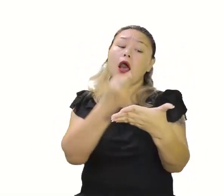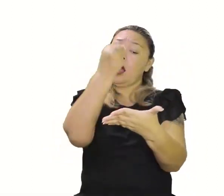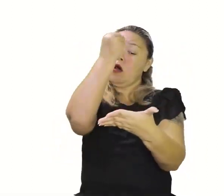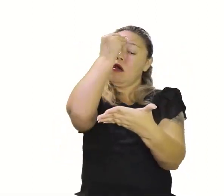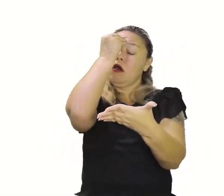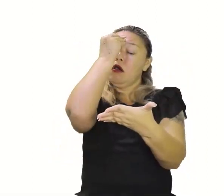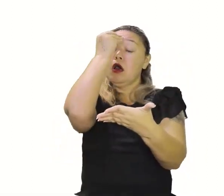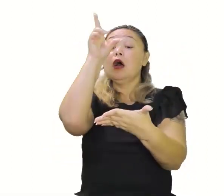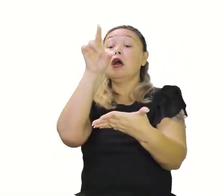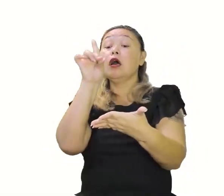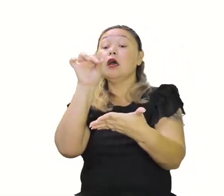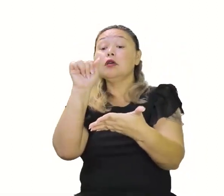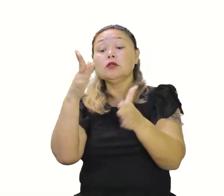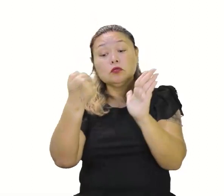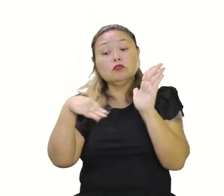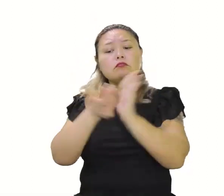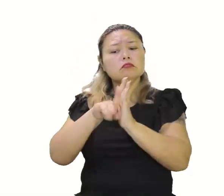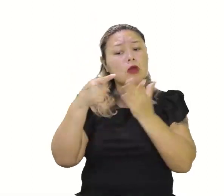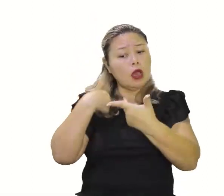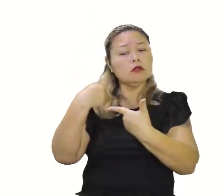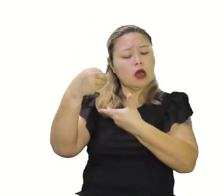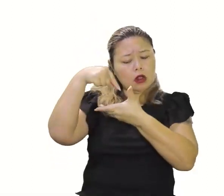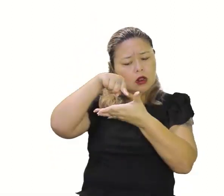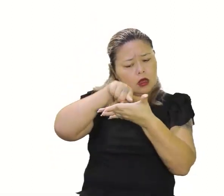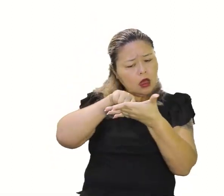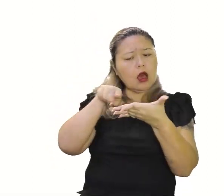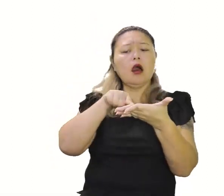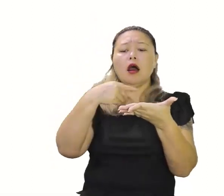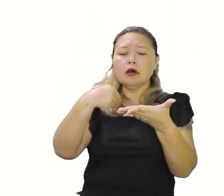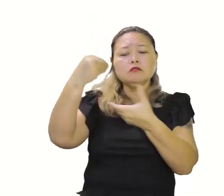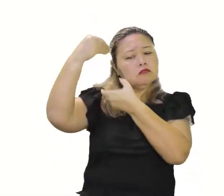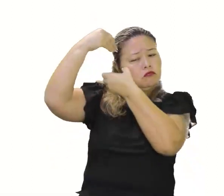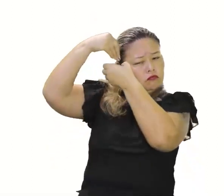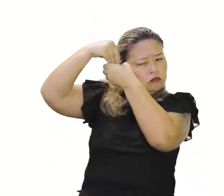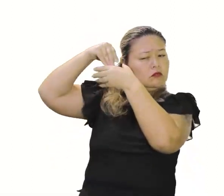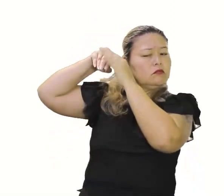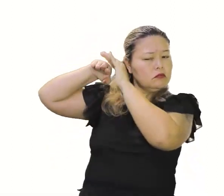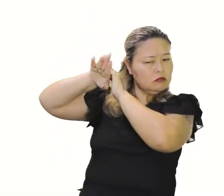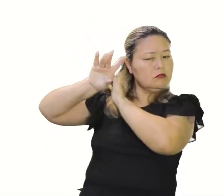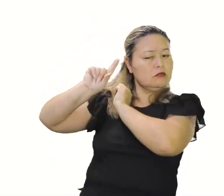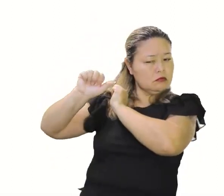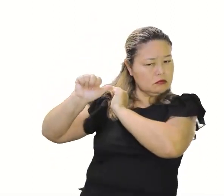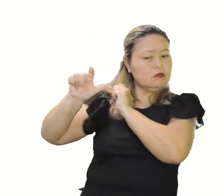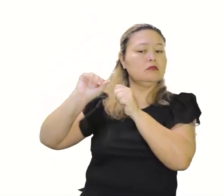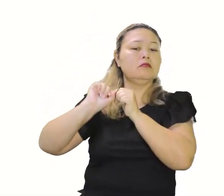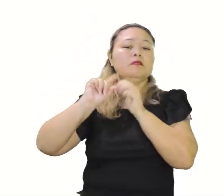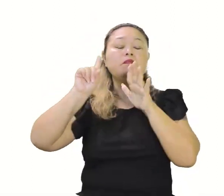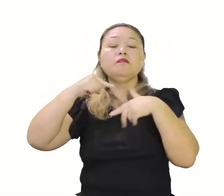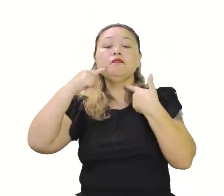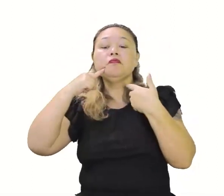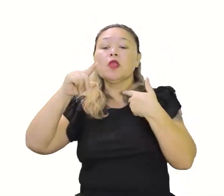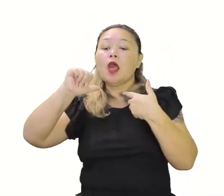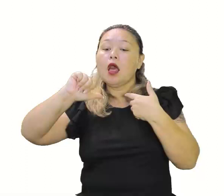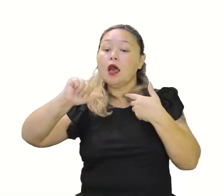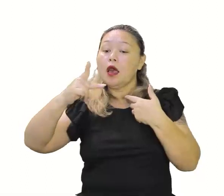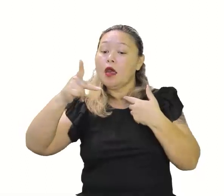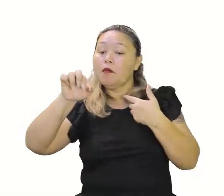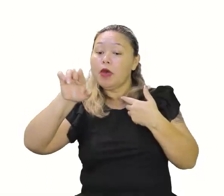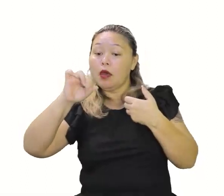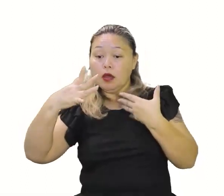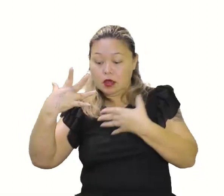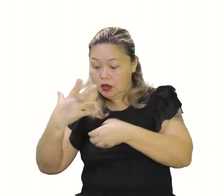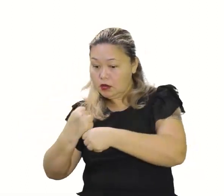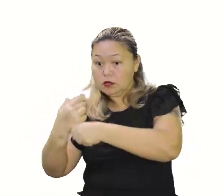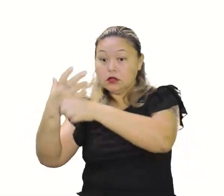Chegar no dia que precisar, vai estar lá guardadinho, não se preocupe. Sim, então se eu quero saber o perímetro e eu sei que perímetro é a soma de